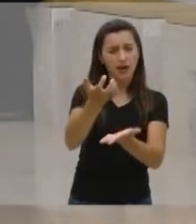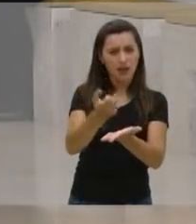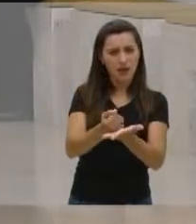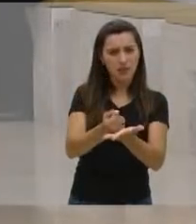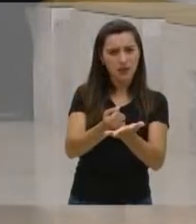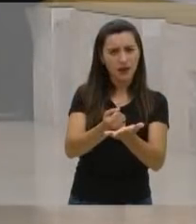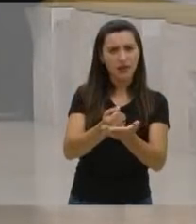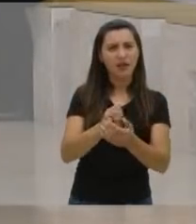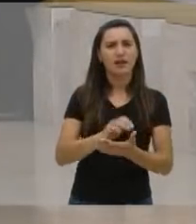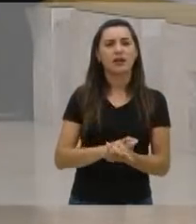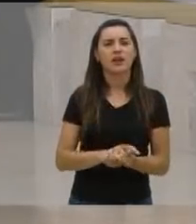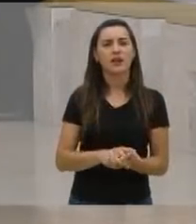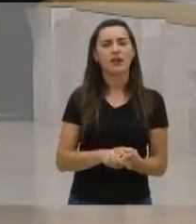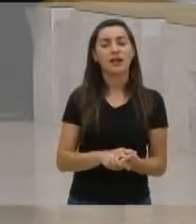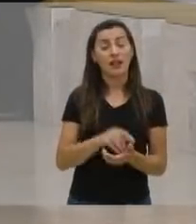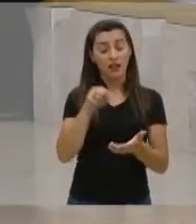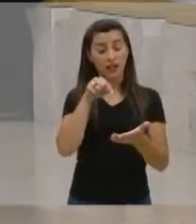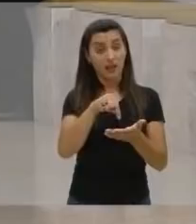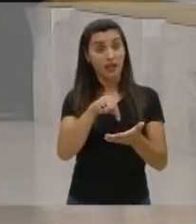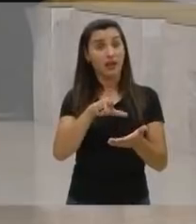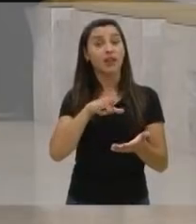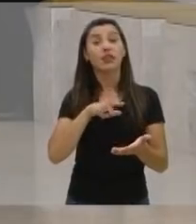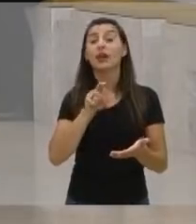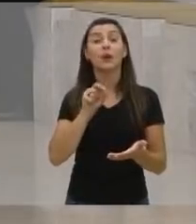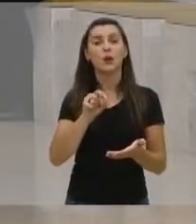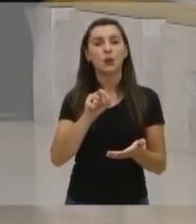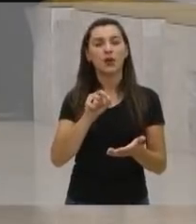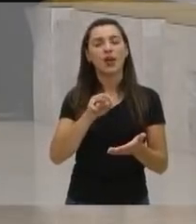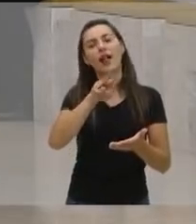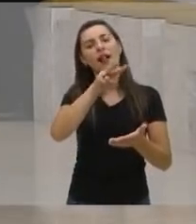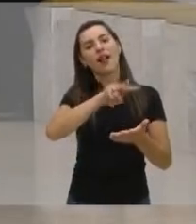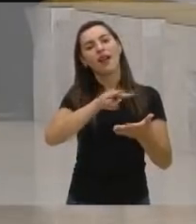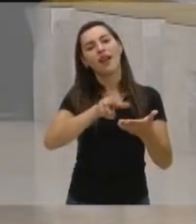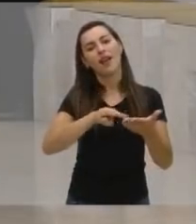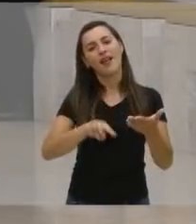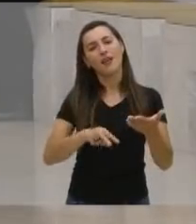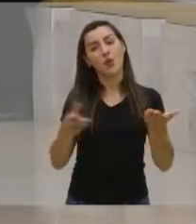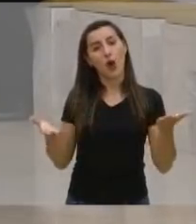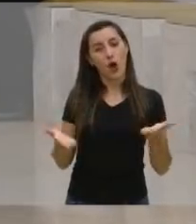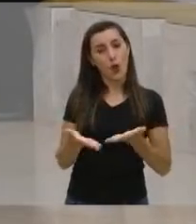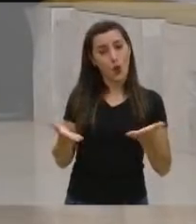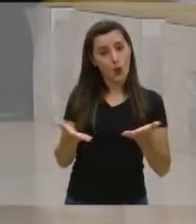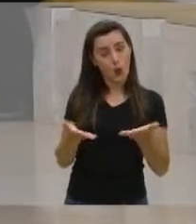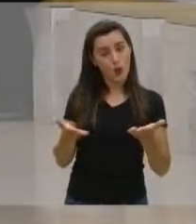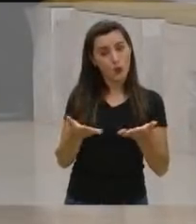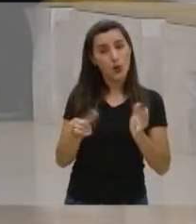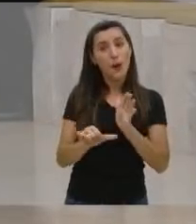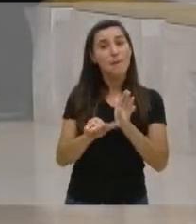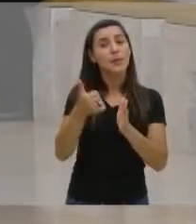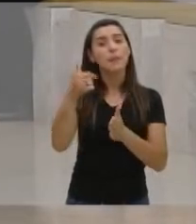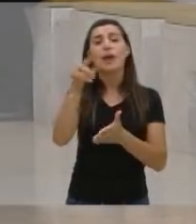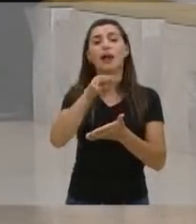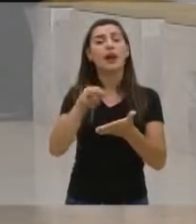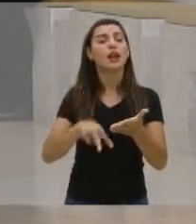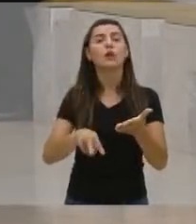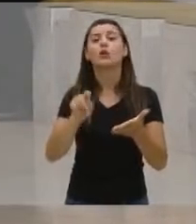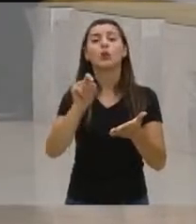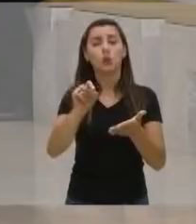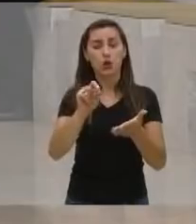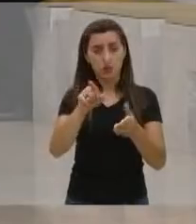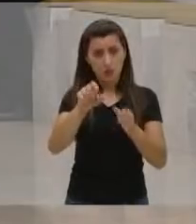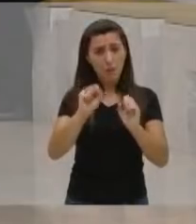celular. E lá você vai encontrar as leituras do dia. Hoje, a primeira leitura é do livro do